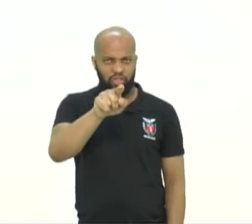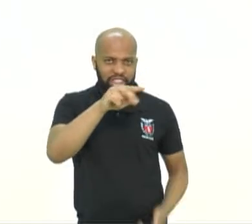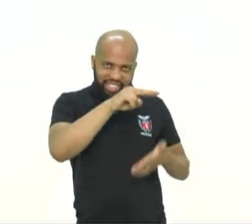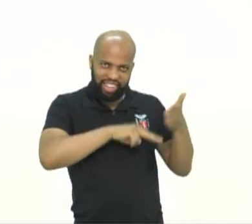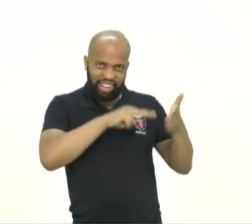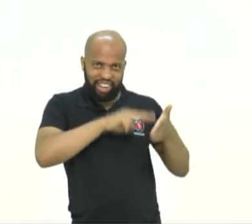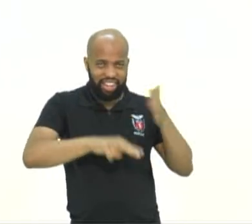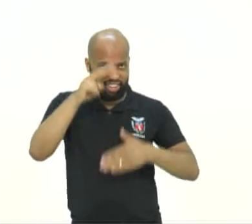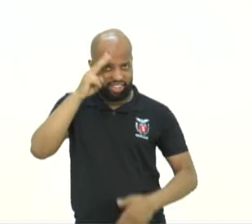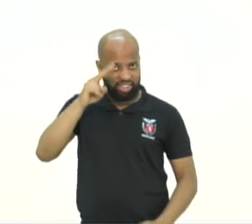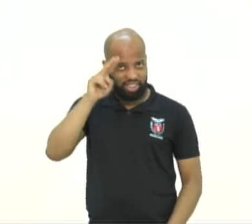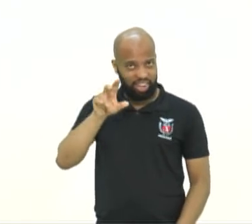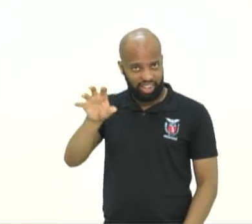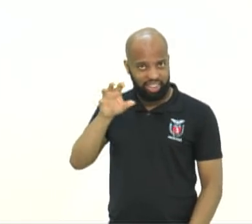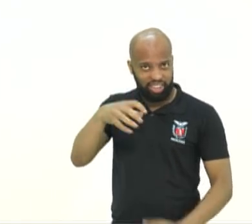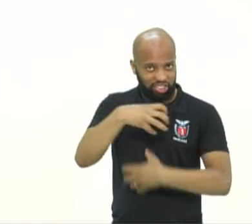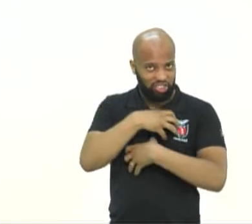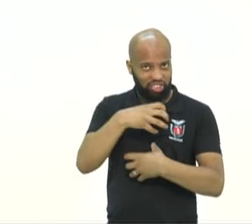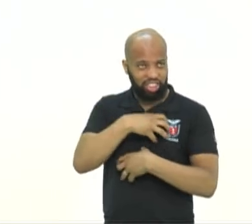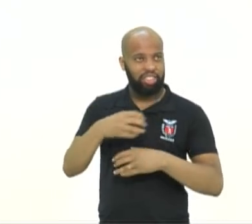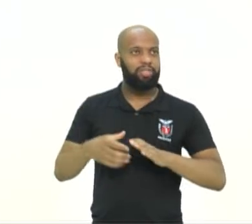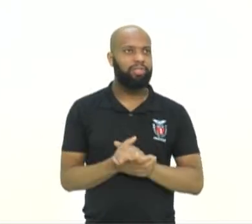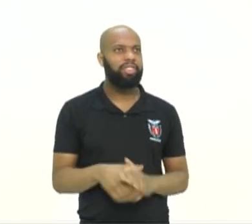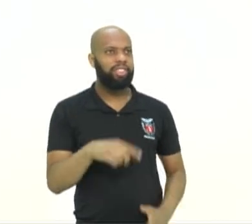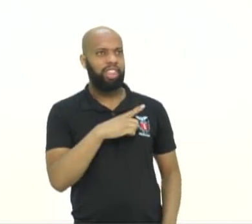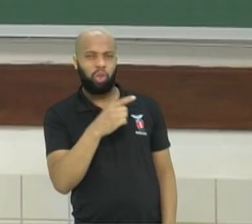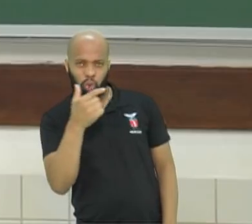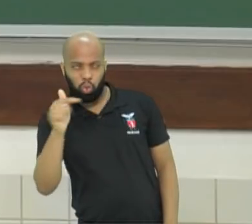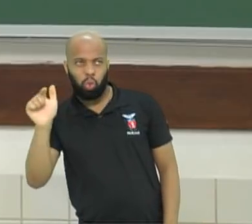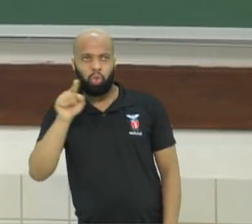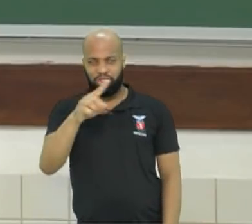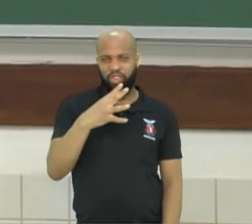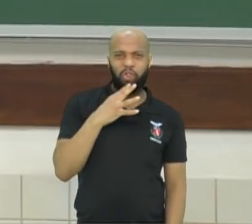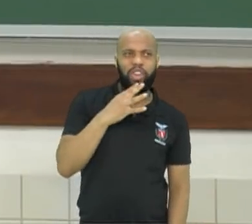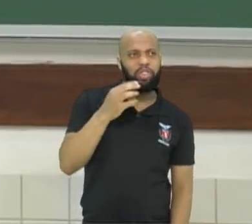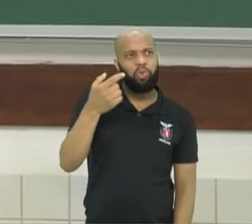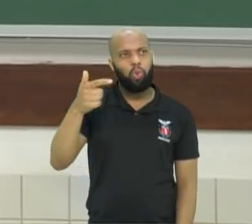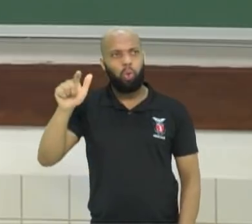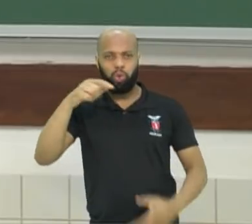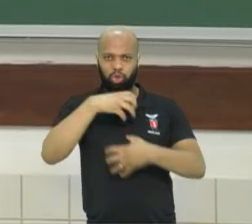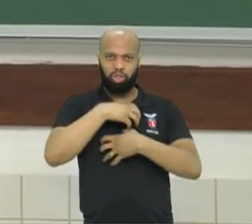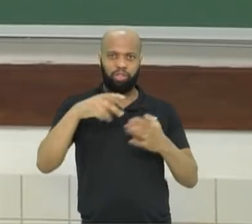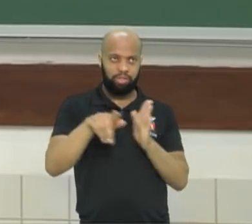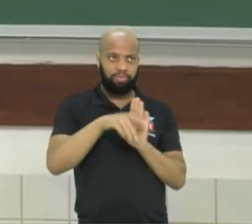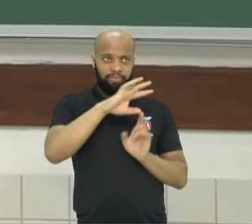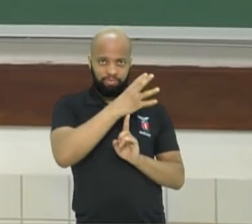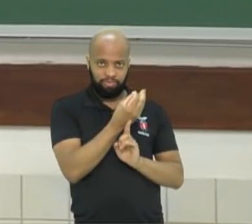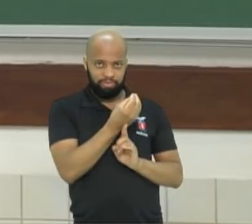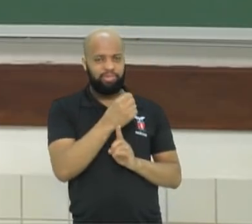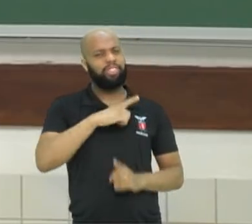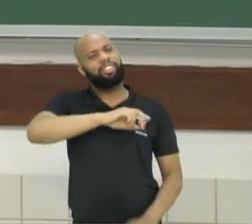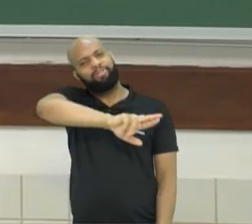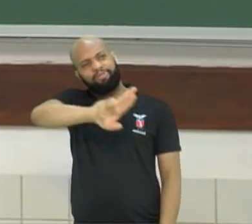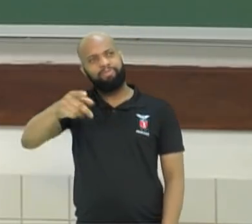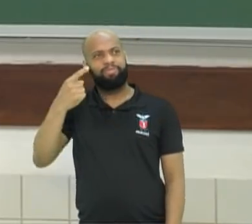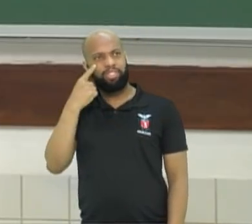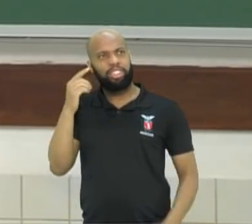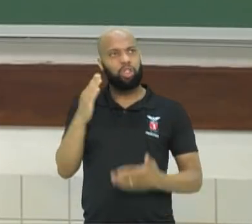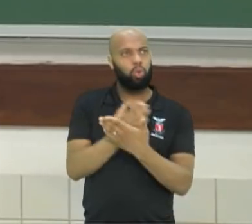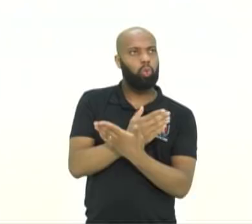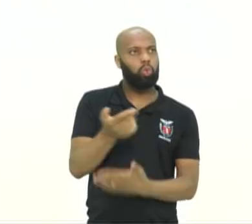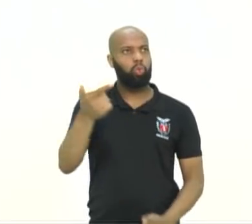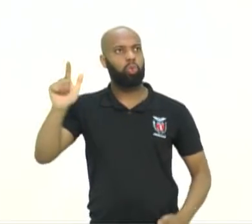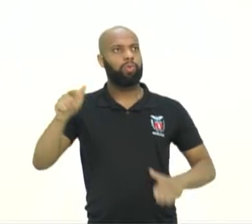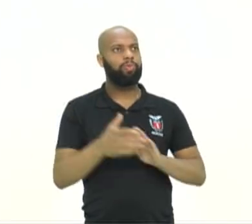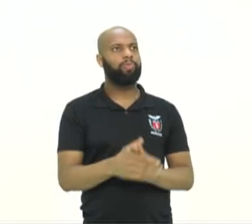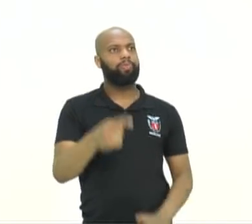Então, um desenho, certo? Tranquilo? Tem mais algumas? Você conhece mais algumas formas de arte? Temos várias, vamos ver mais algumas.